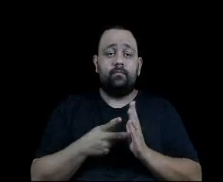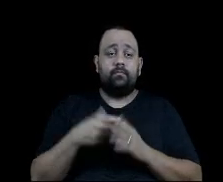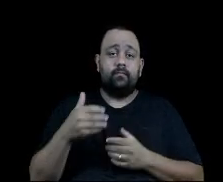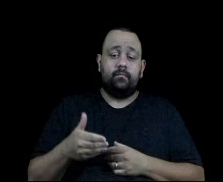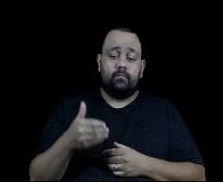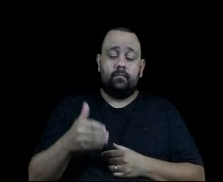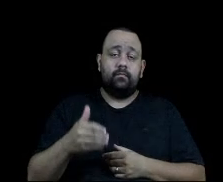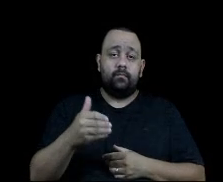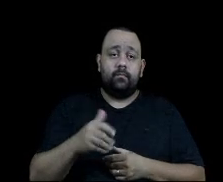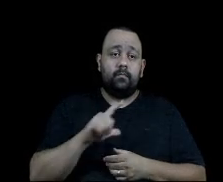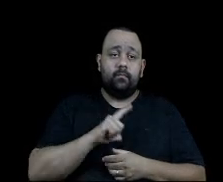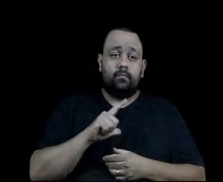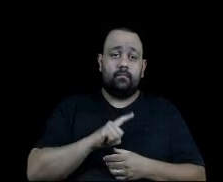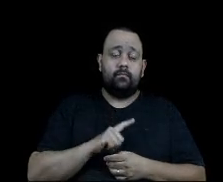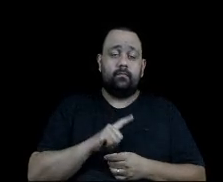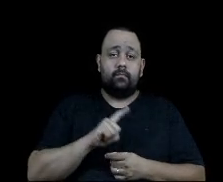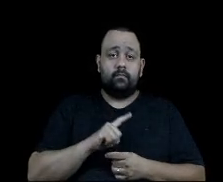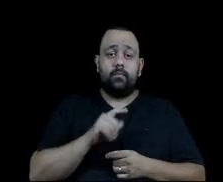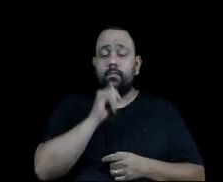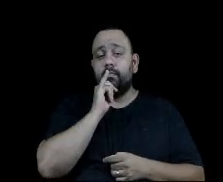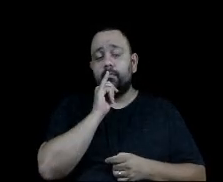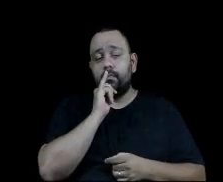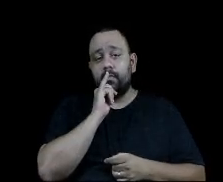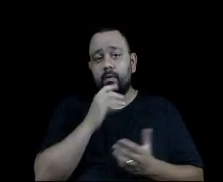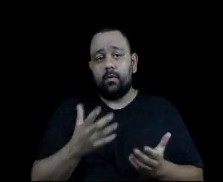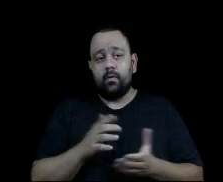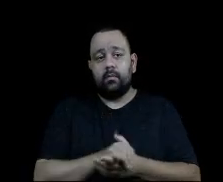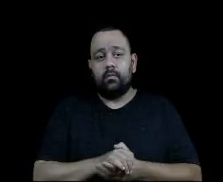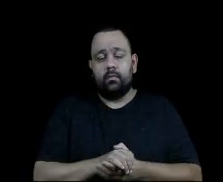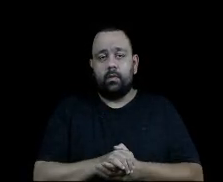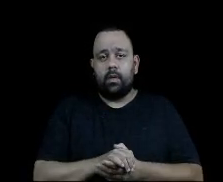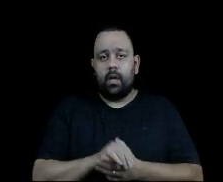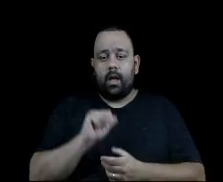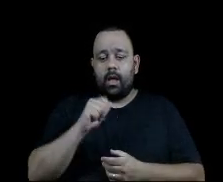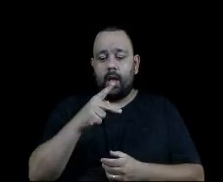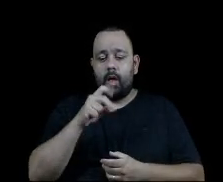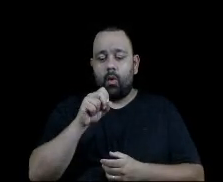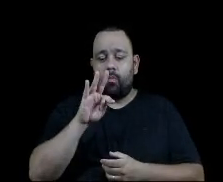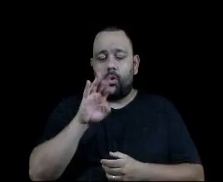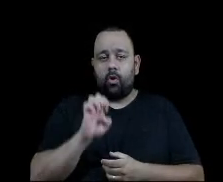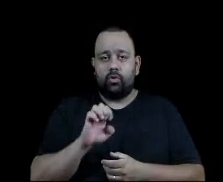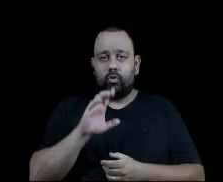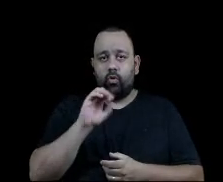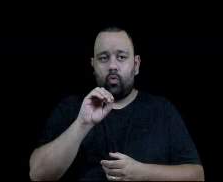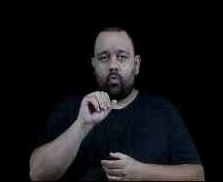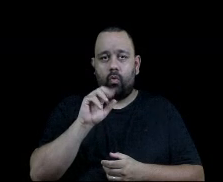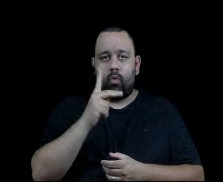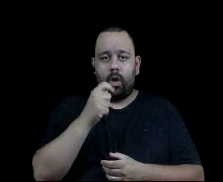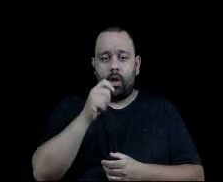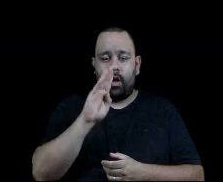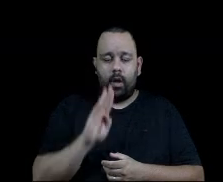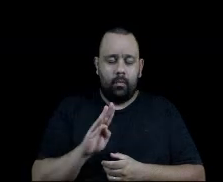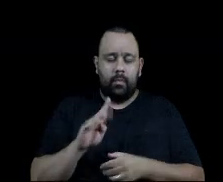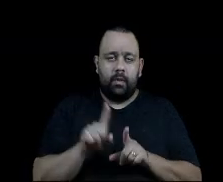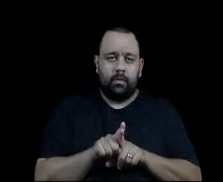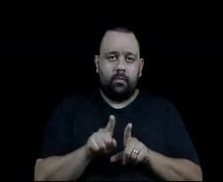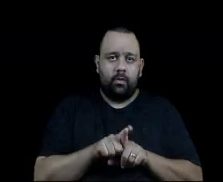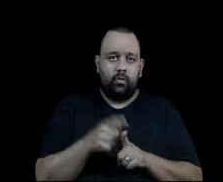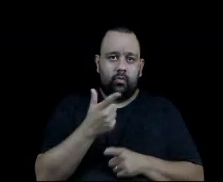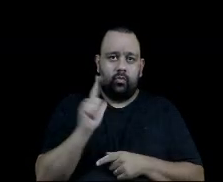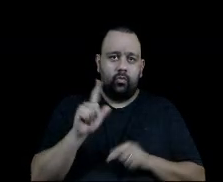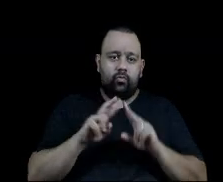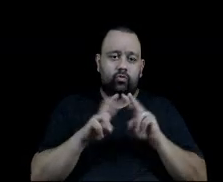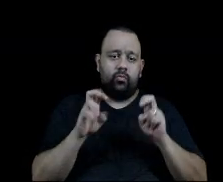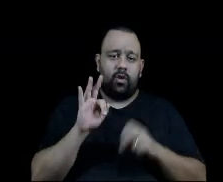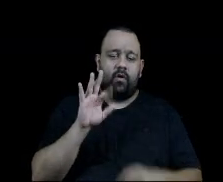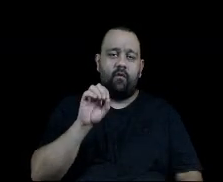que também são alguns processos em curso, como, por exemplo, um aporte financeiro à Coab